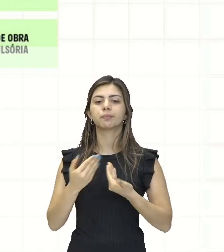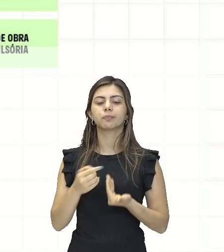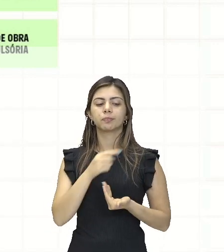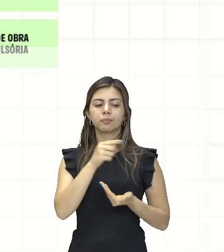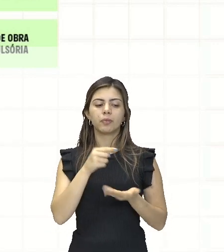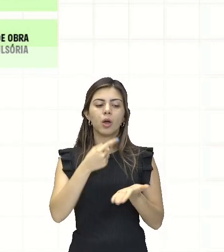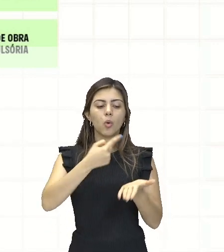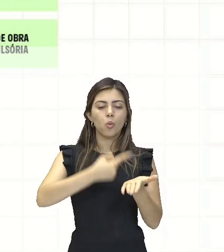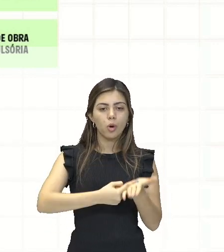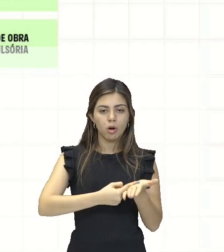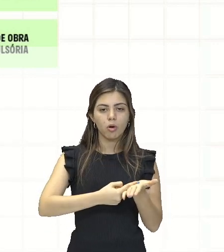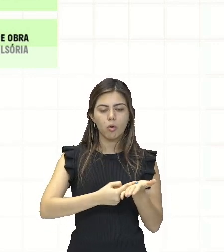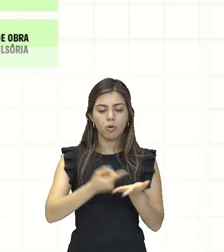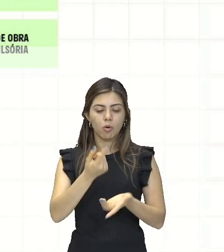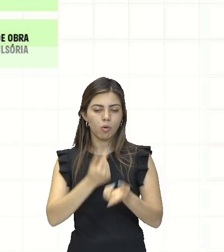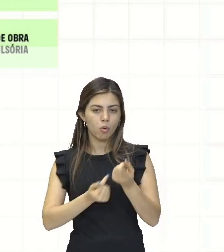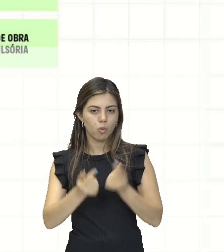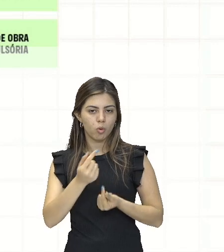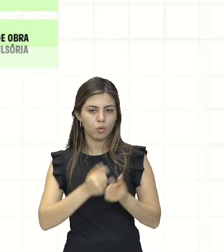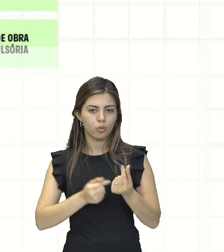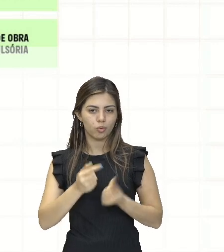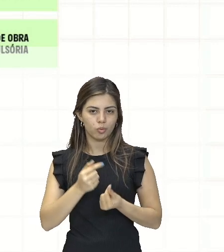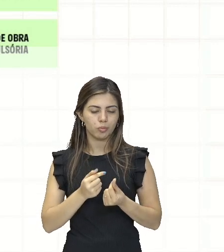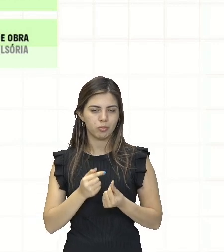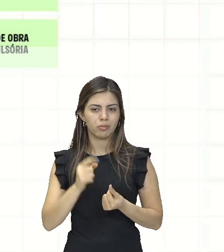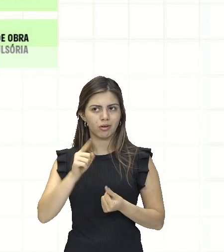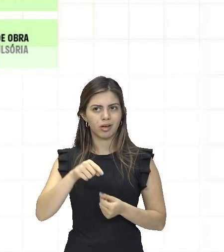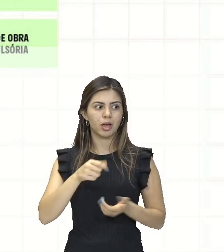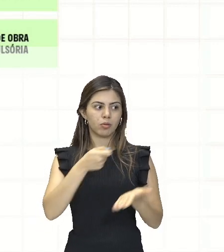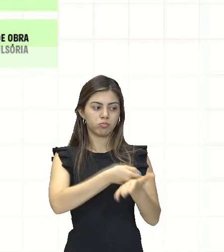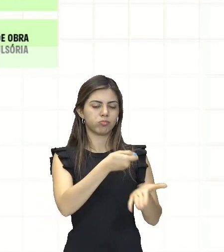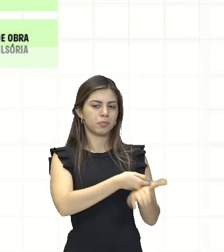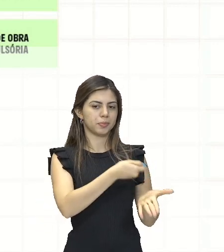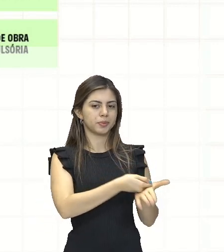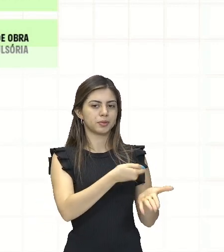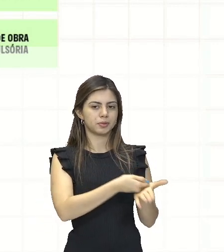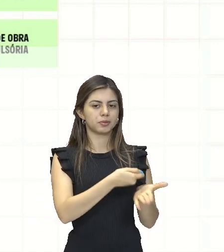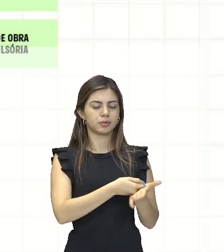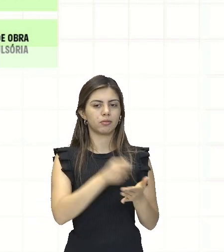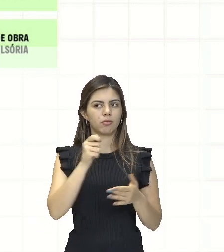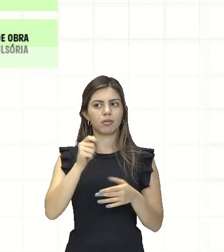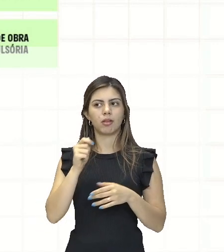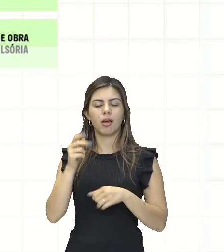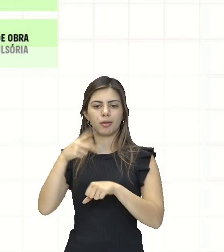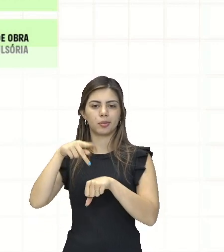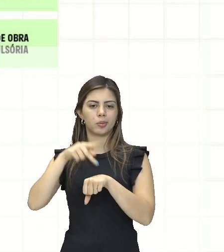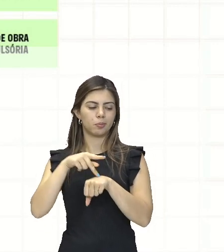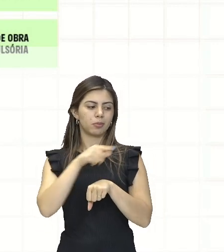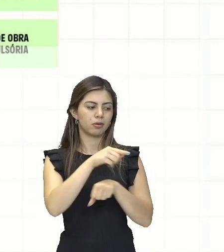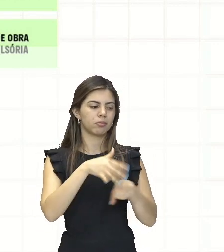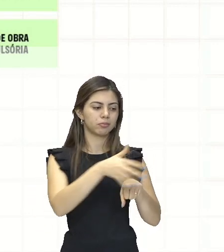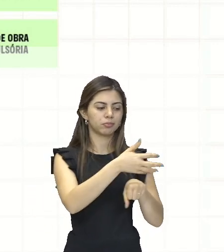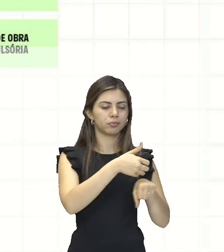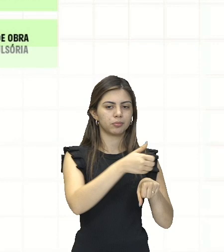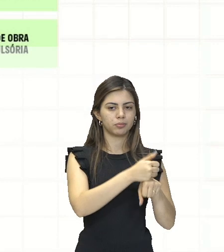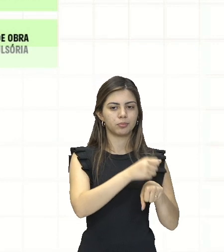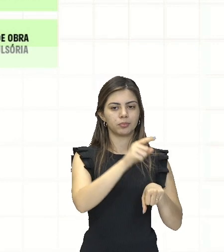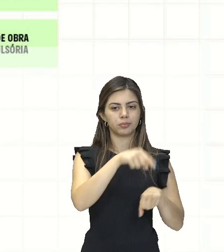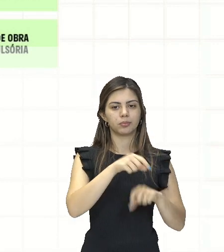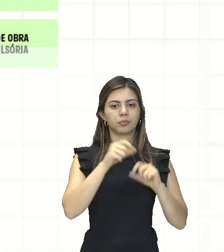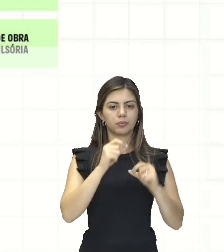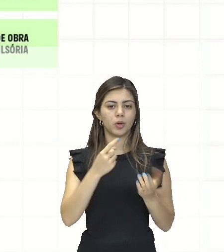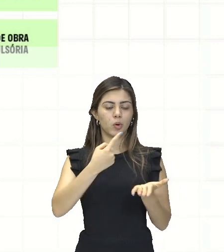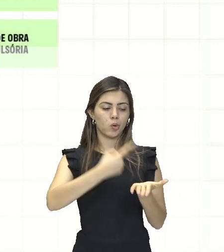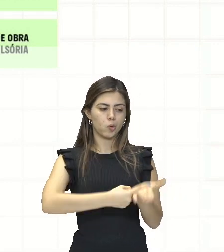acordo comercial, né, não é nenhum acordo, é uma imposição da metrópole com a colônia, nós chamamos de